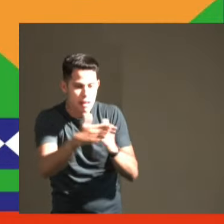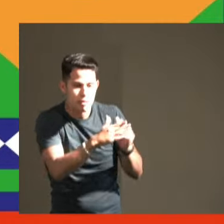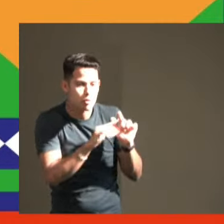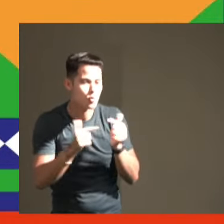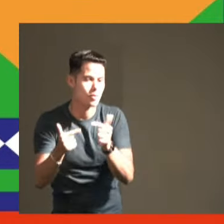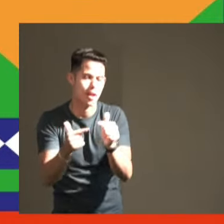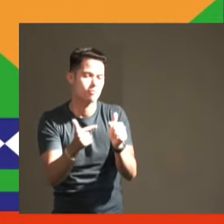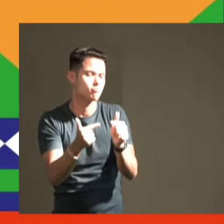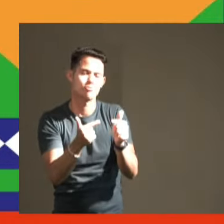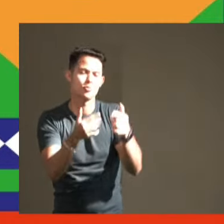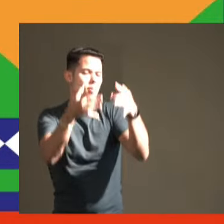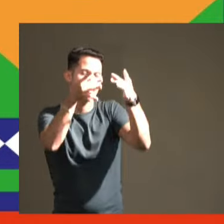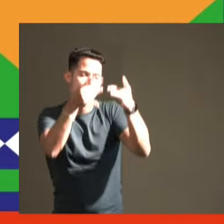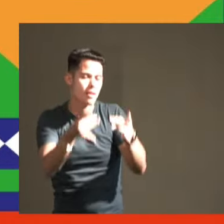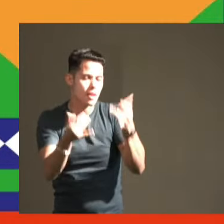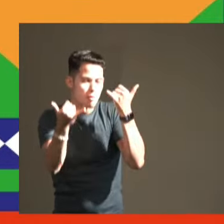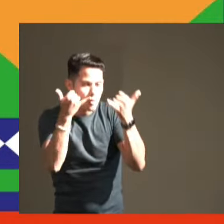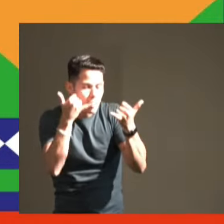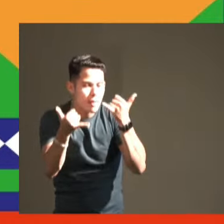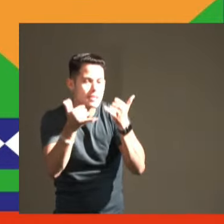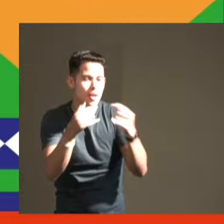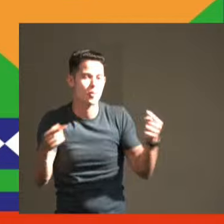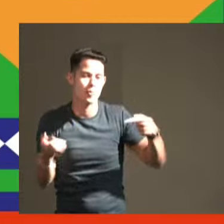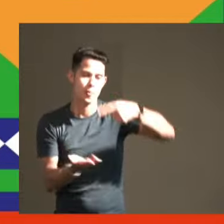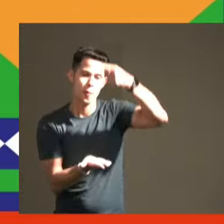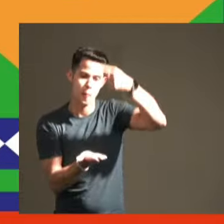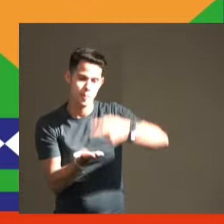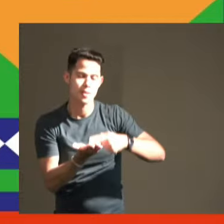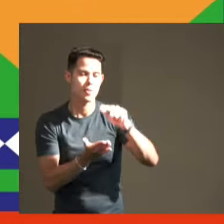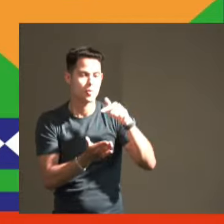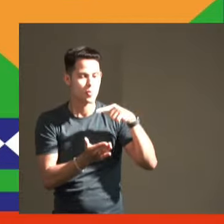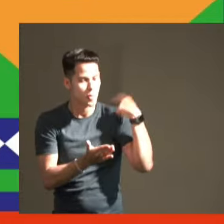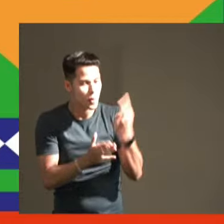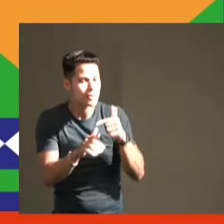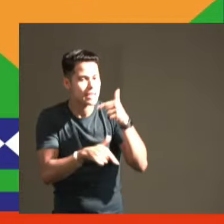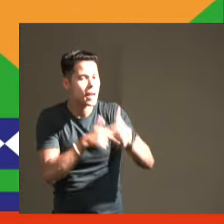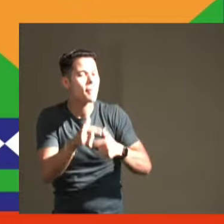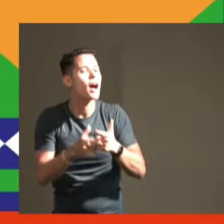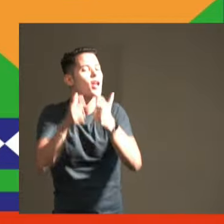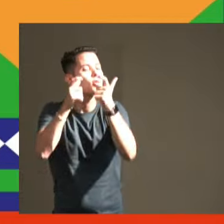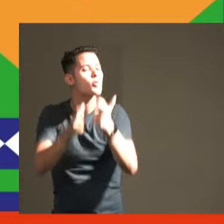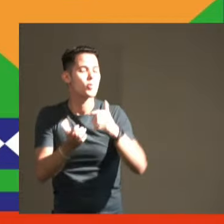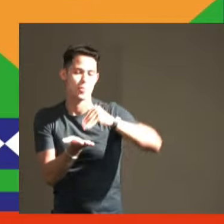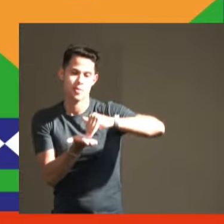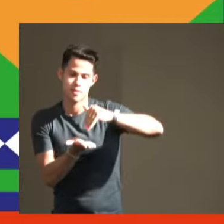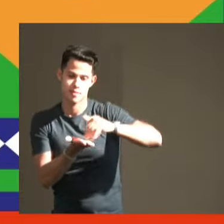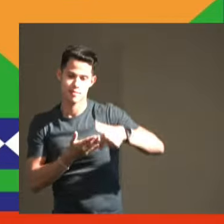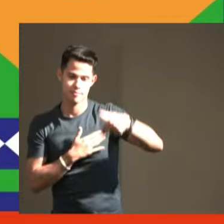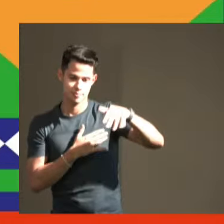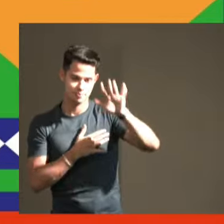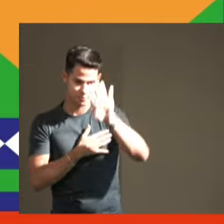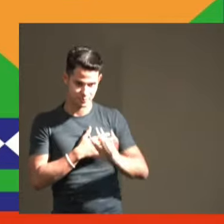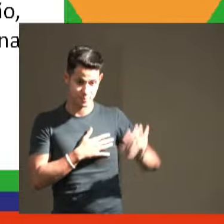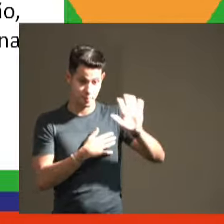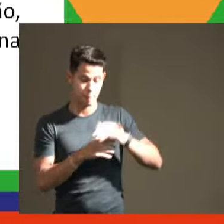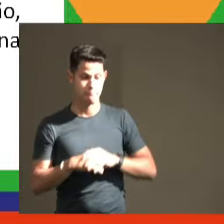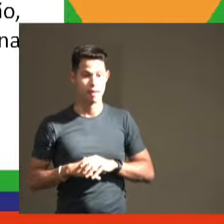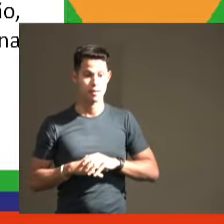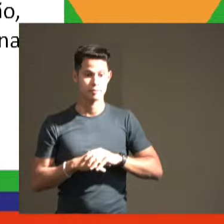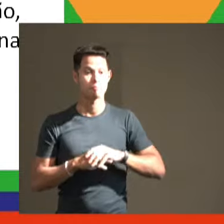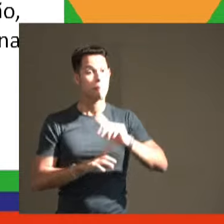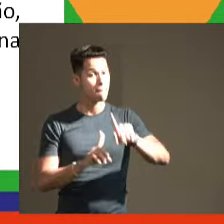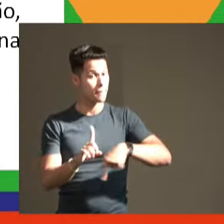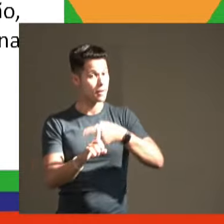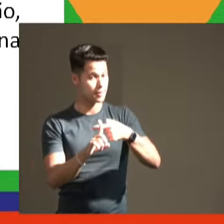informações acerca daquilo que nós fazemos na Secretaria Nacional. O Plano Viver Sem Limite. Eu vou